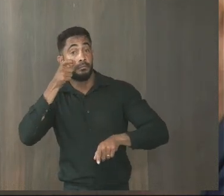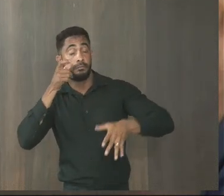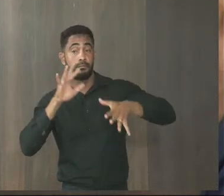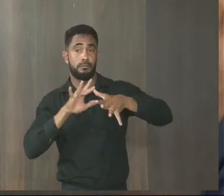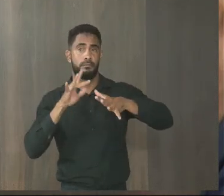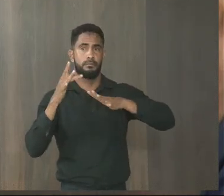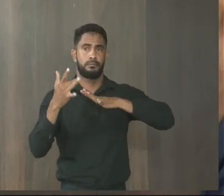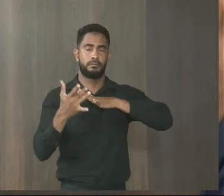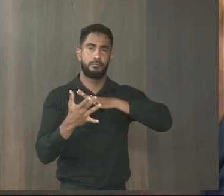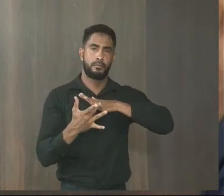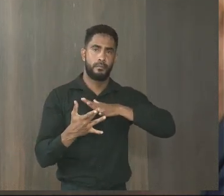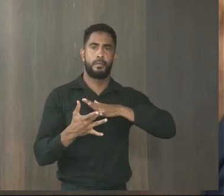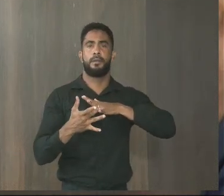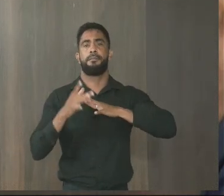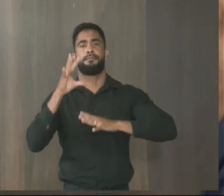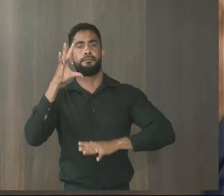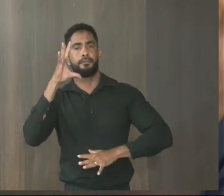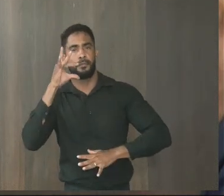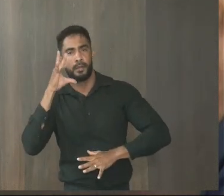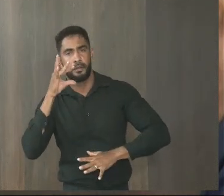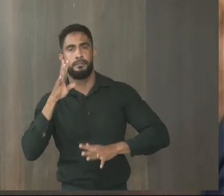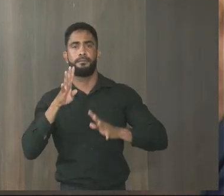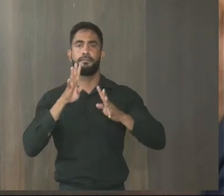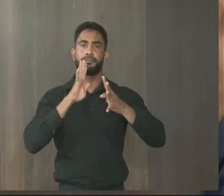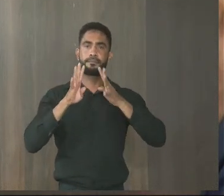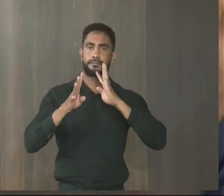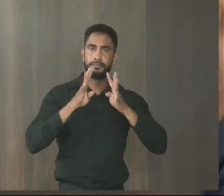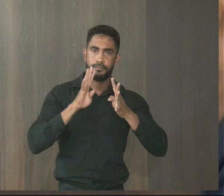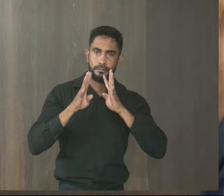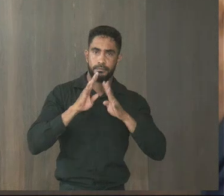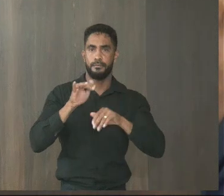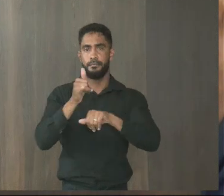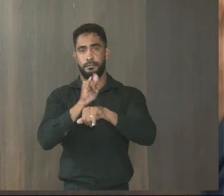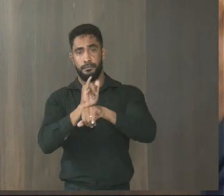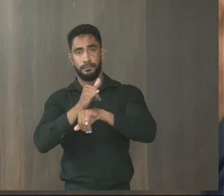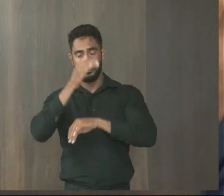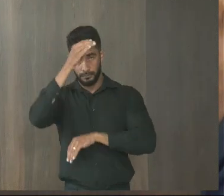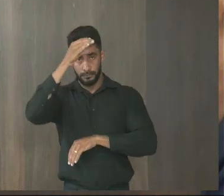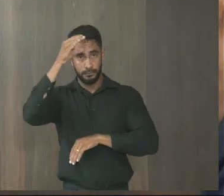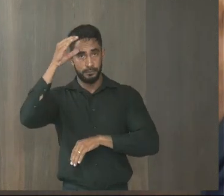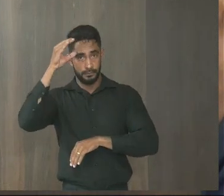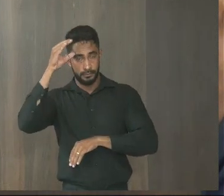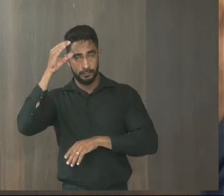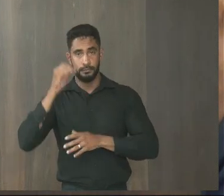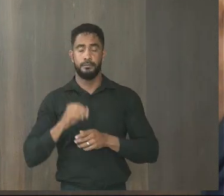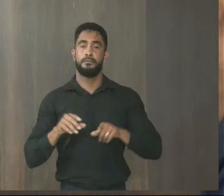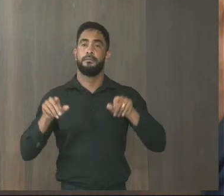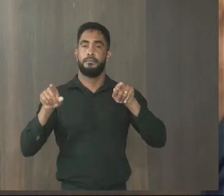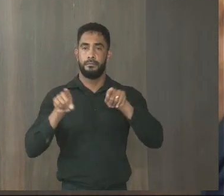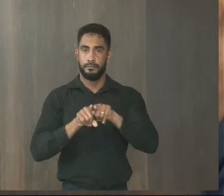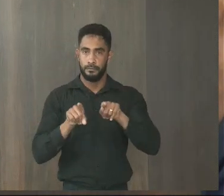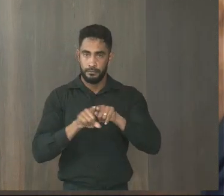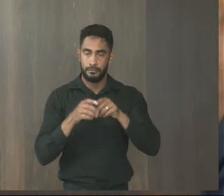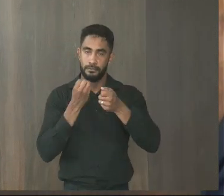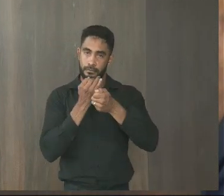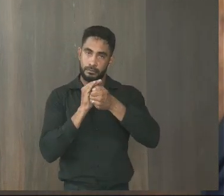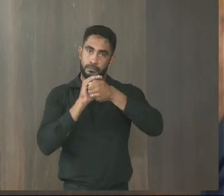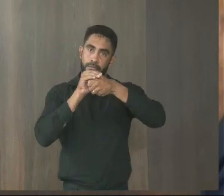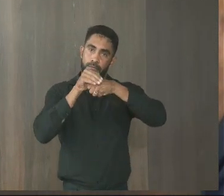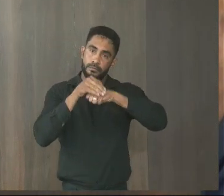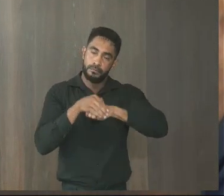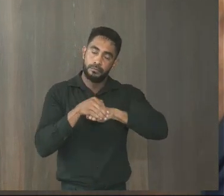nossas redes sociais, pelo nosso Instagram, pelo nosso Facebook e YouTube da Câmara. E também, uma boa